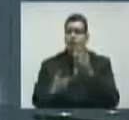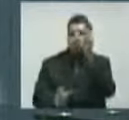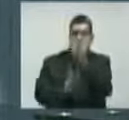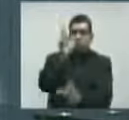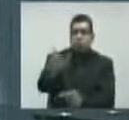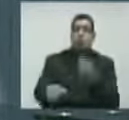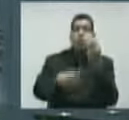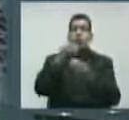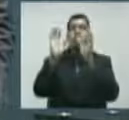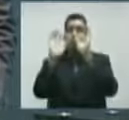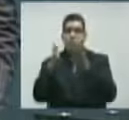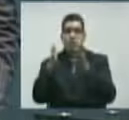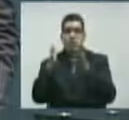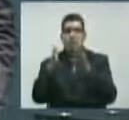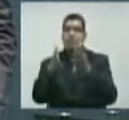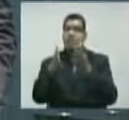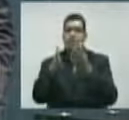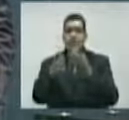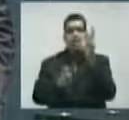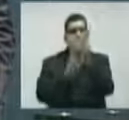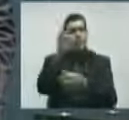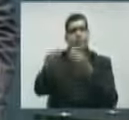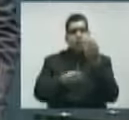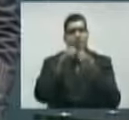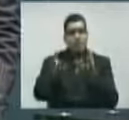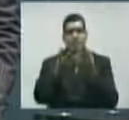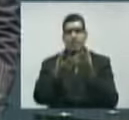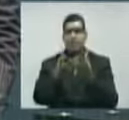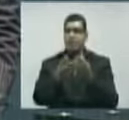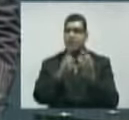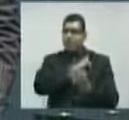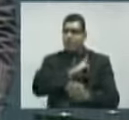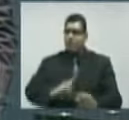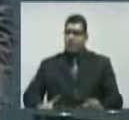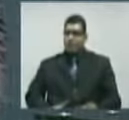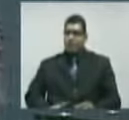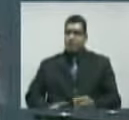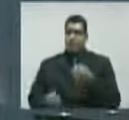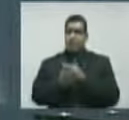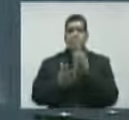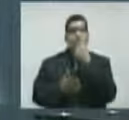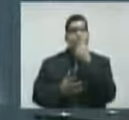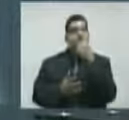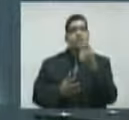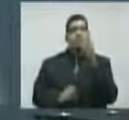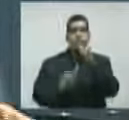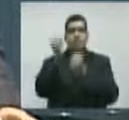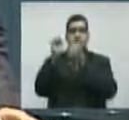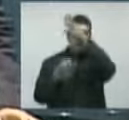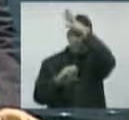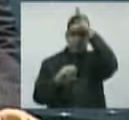como aprovou e a forma como quer implementar a taxa do lixo na cidade de